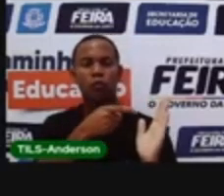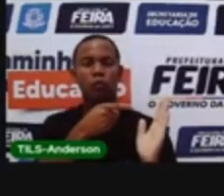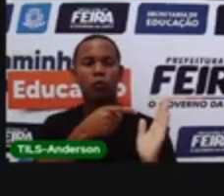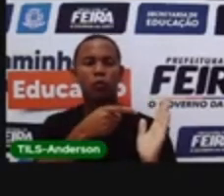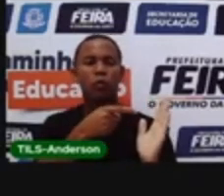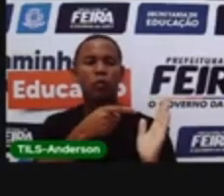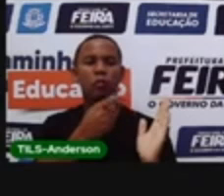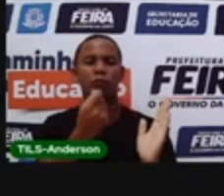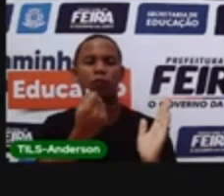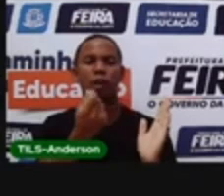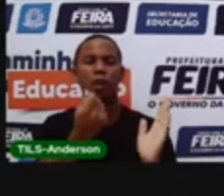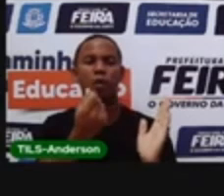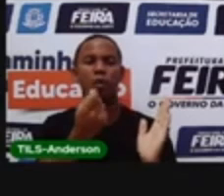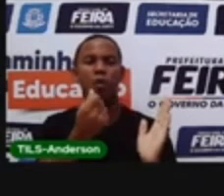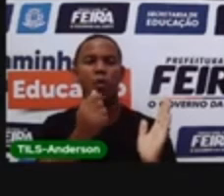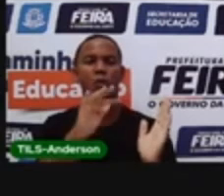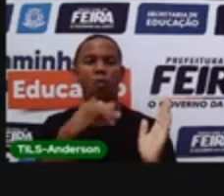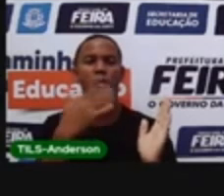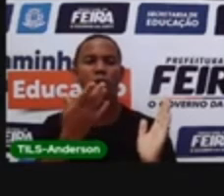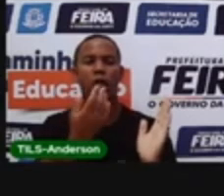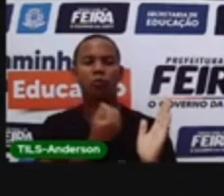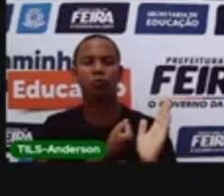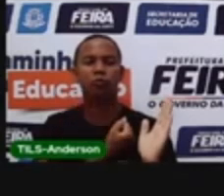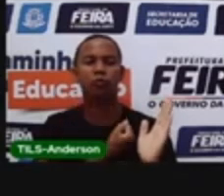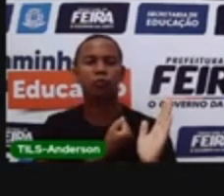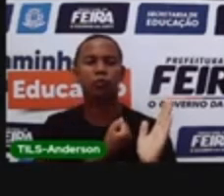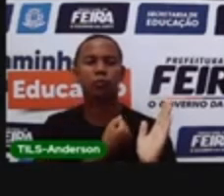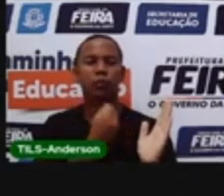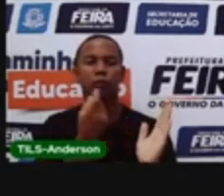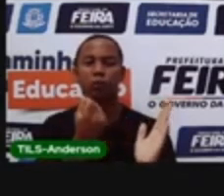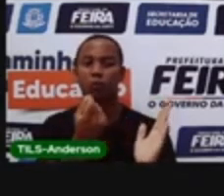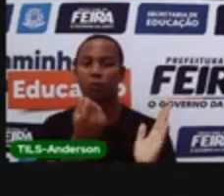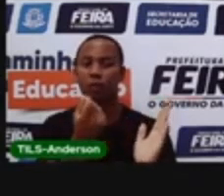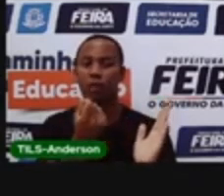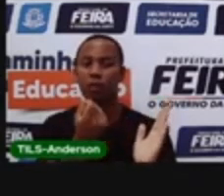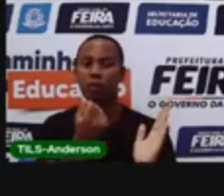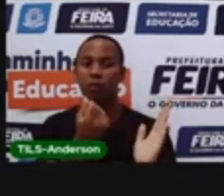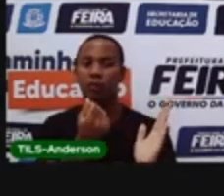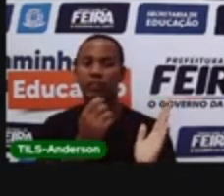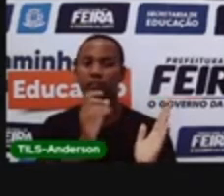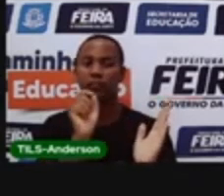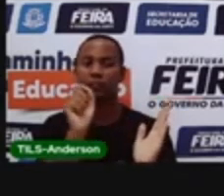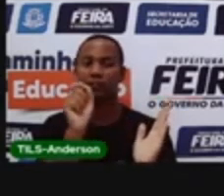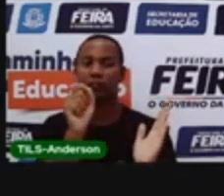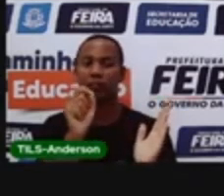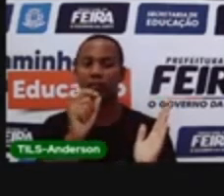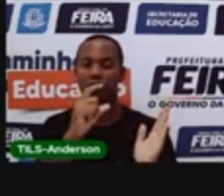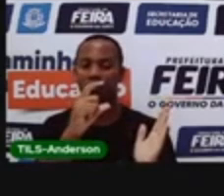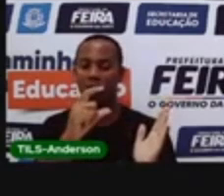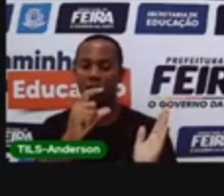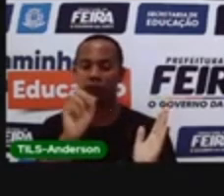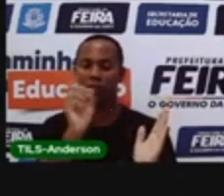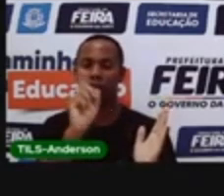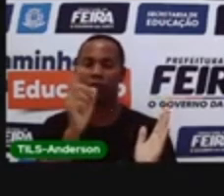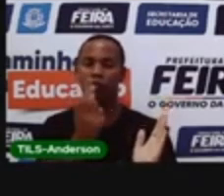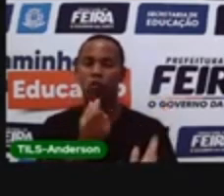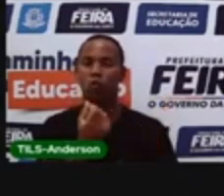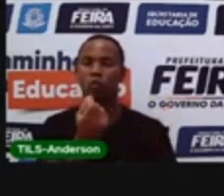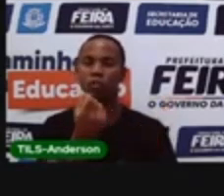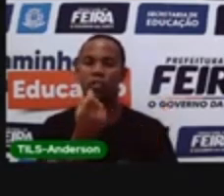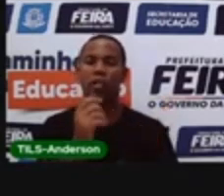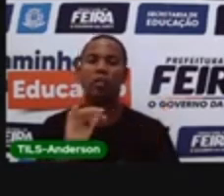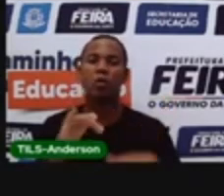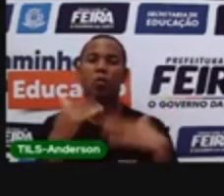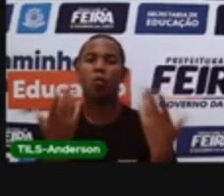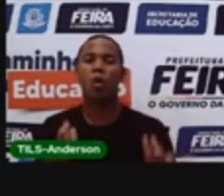à quantidade, tá? A quantidade, não a identificação. Lembra que a Pró falou